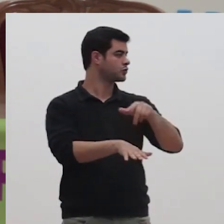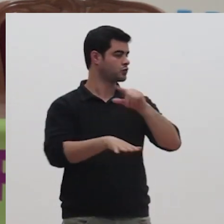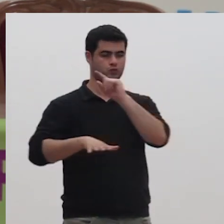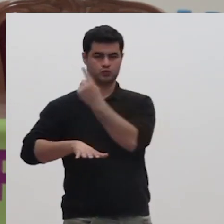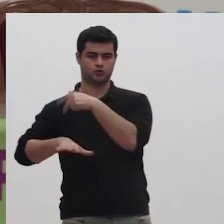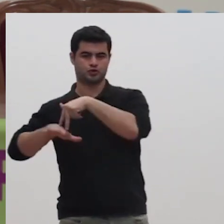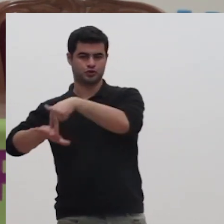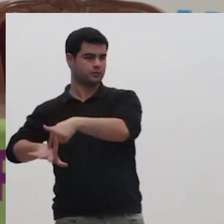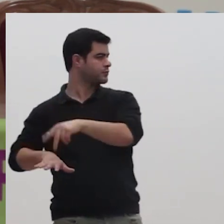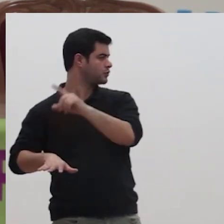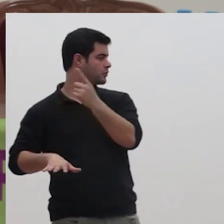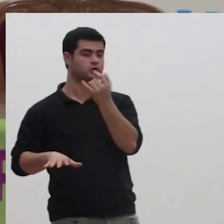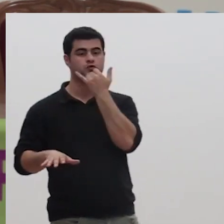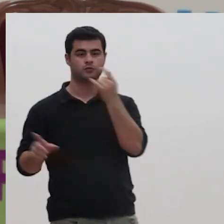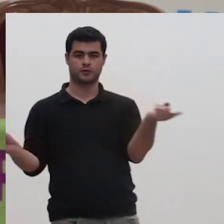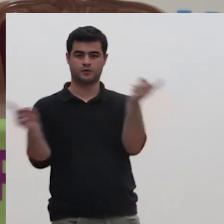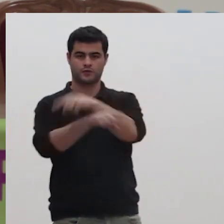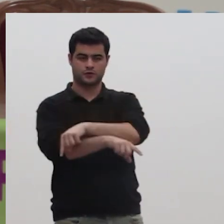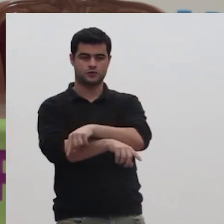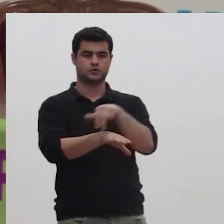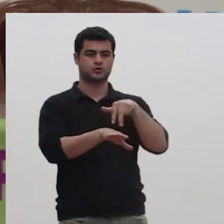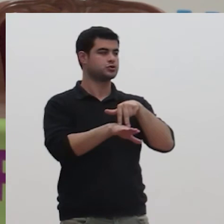ao contrário. É inverso?